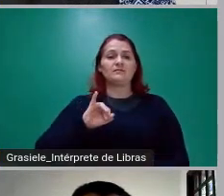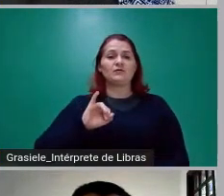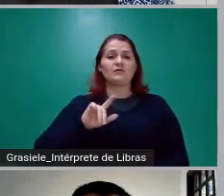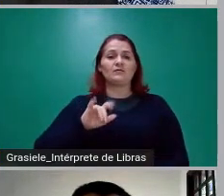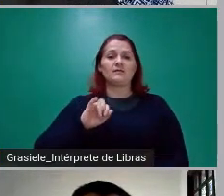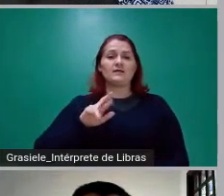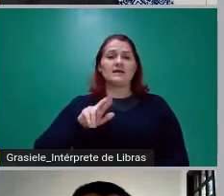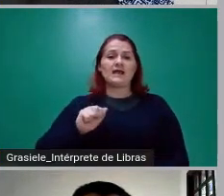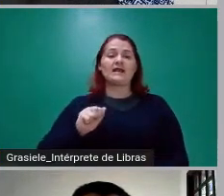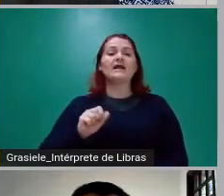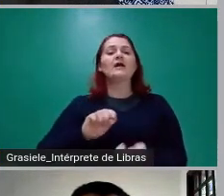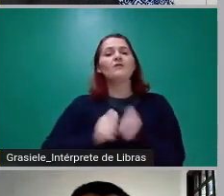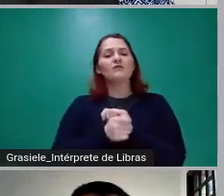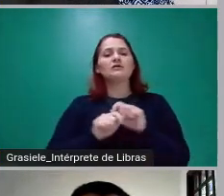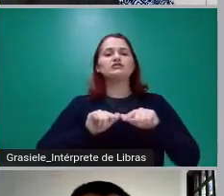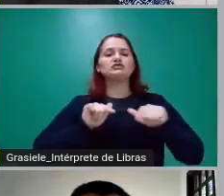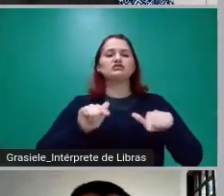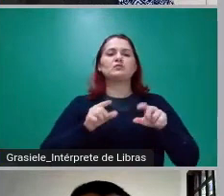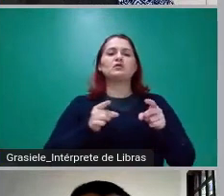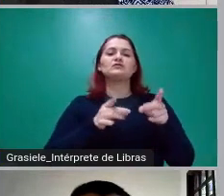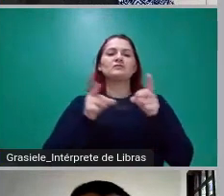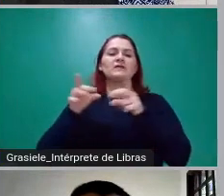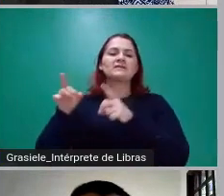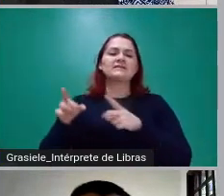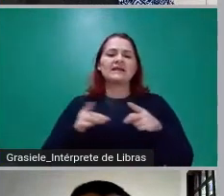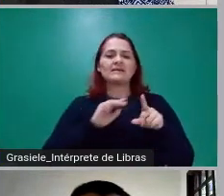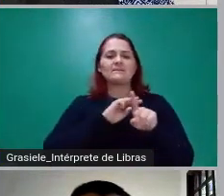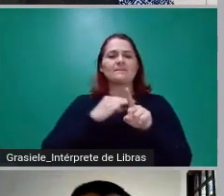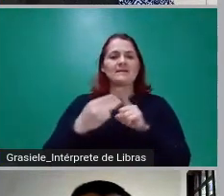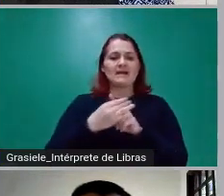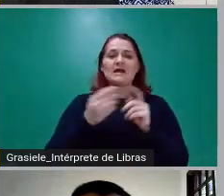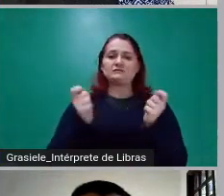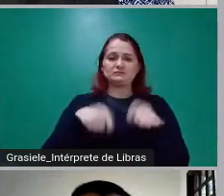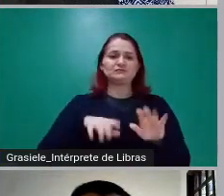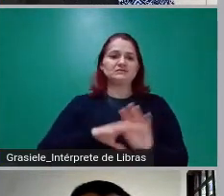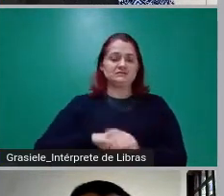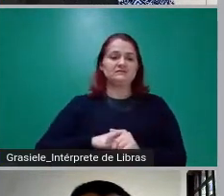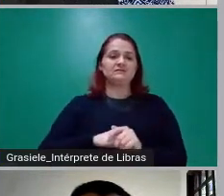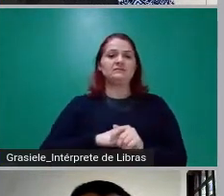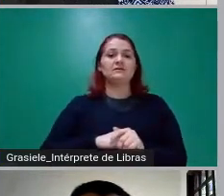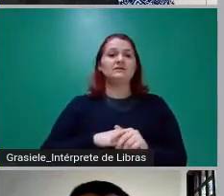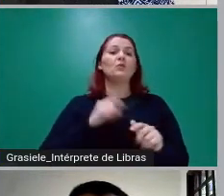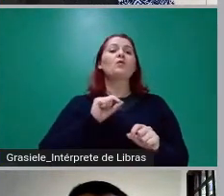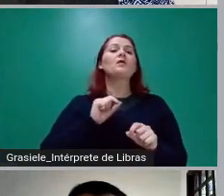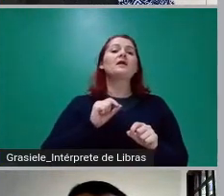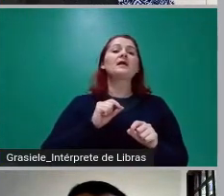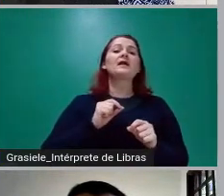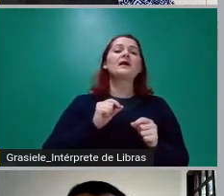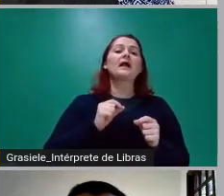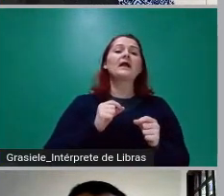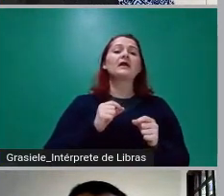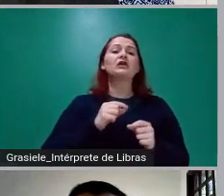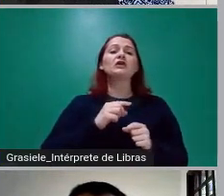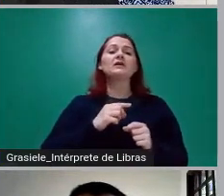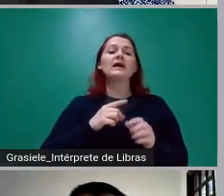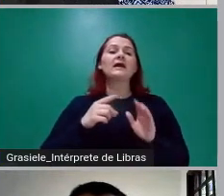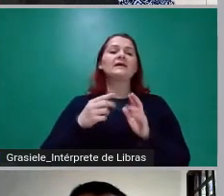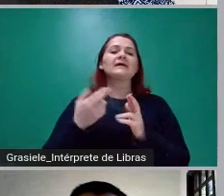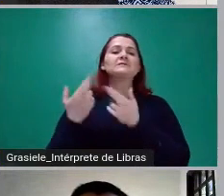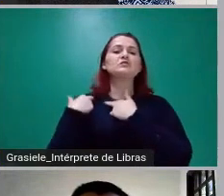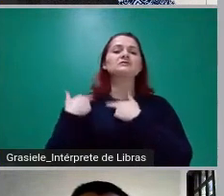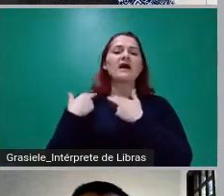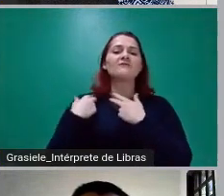negociado no mercado secundário entre diversos entes, perdendo-se o lastro dos possuidores dessa dívida. Então, no caso de